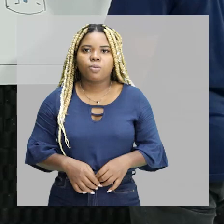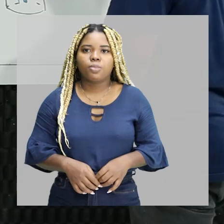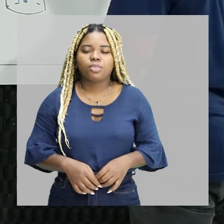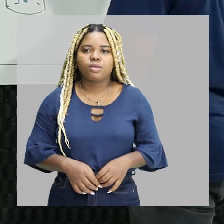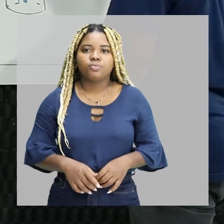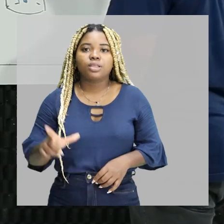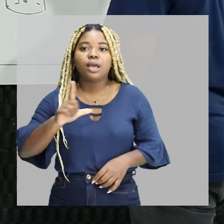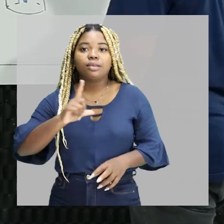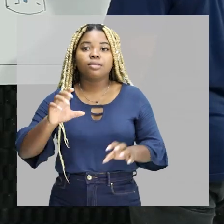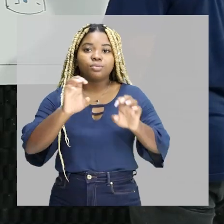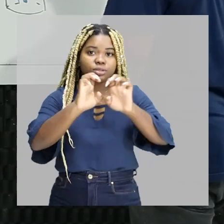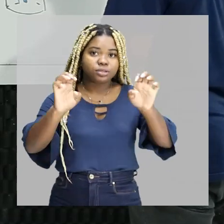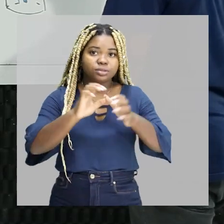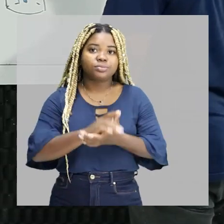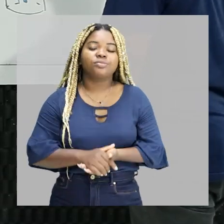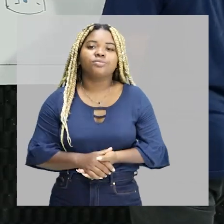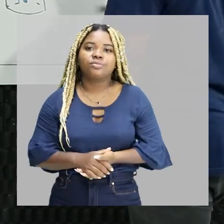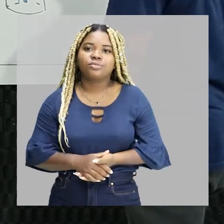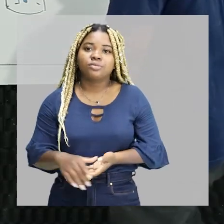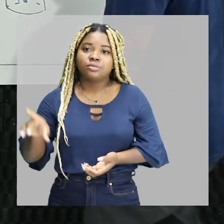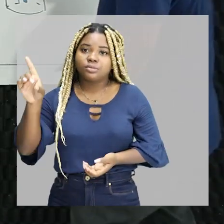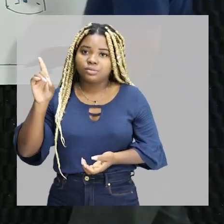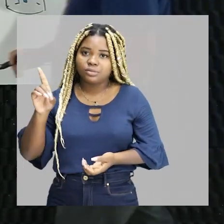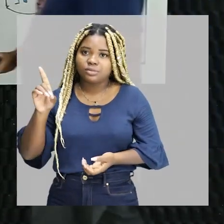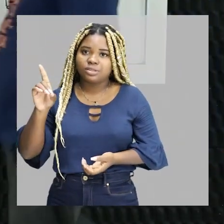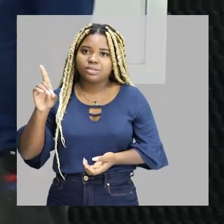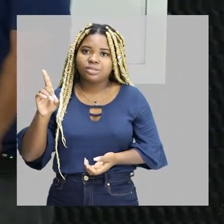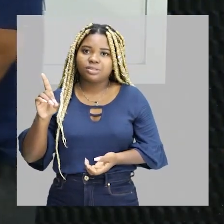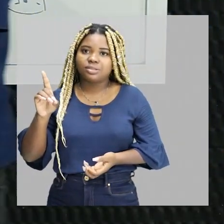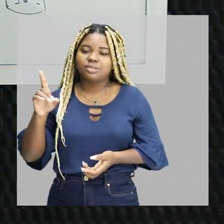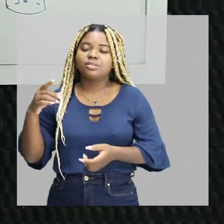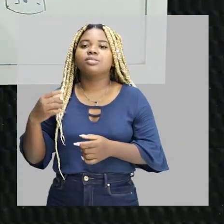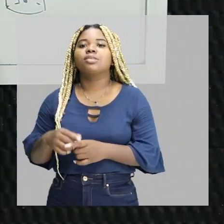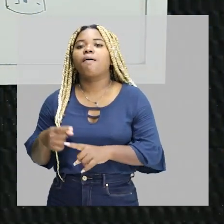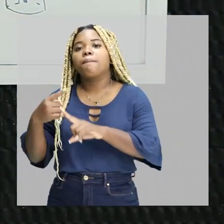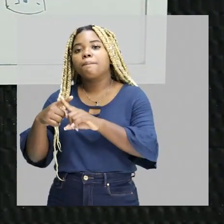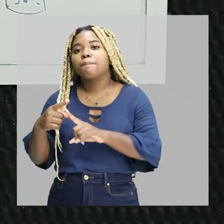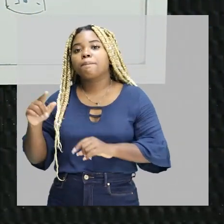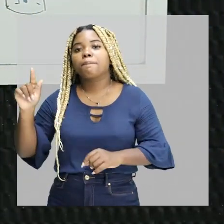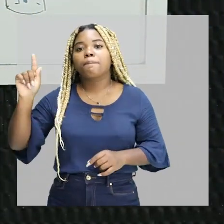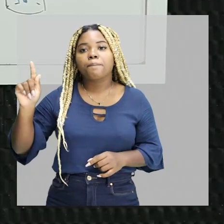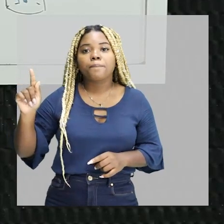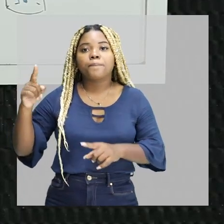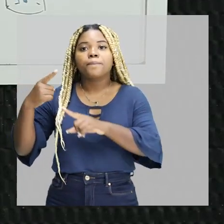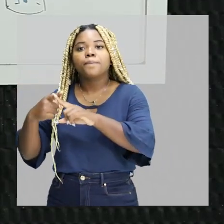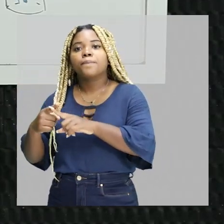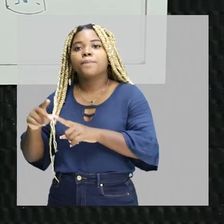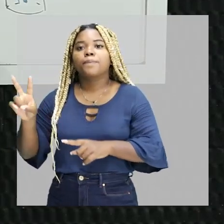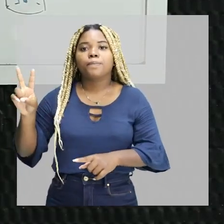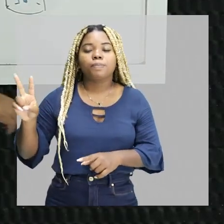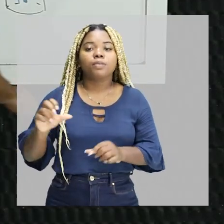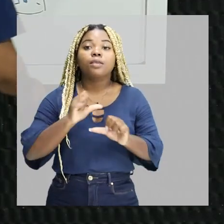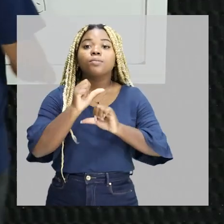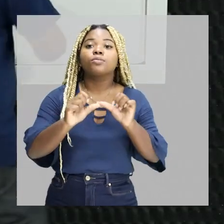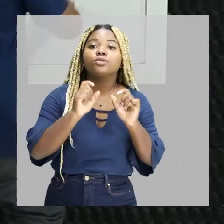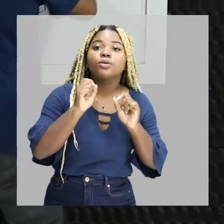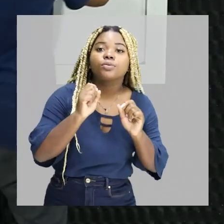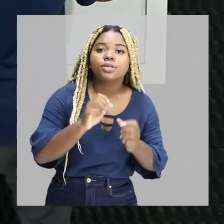ele é densidade, gravidade, vezes o volume. Só muda o seguinte, ó. A